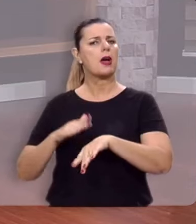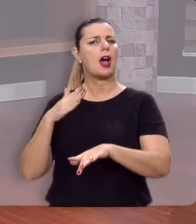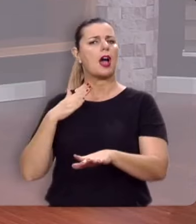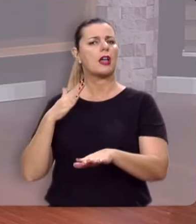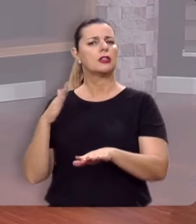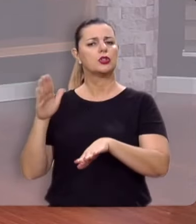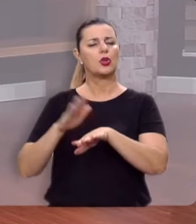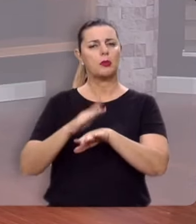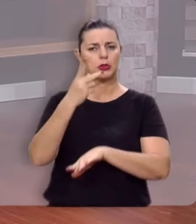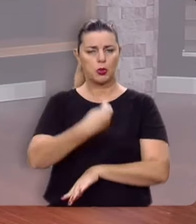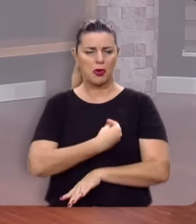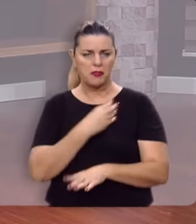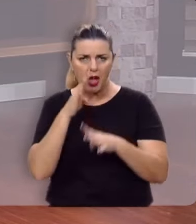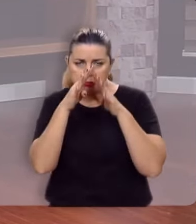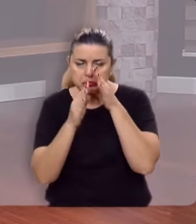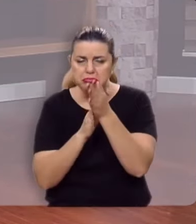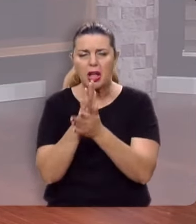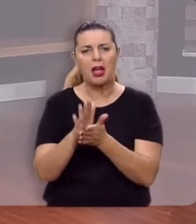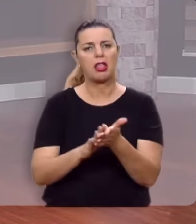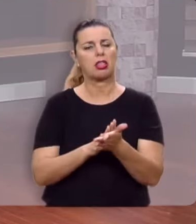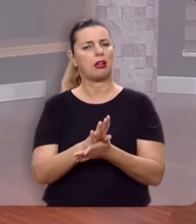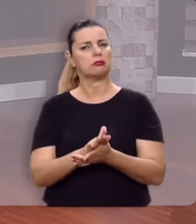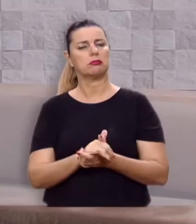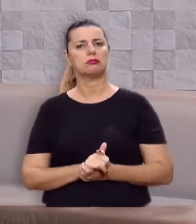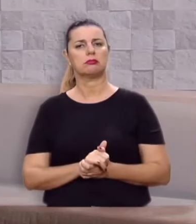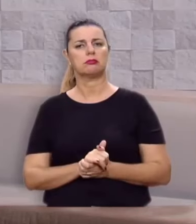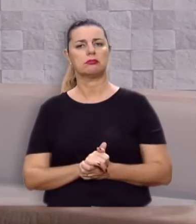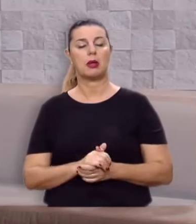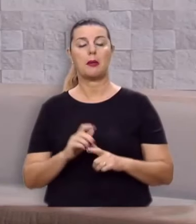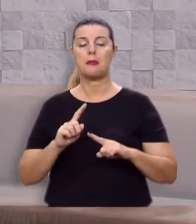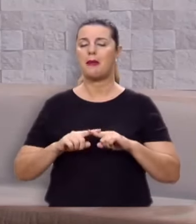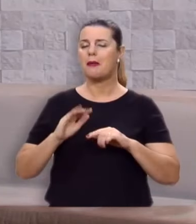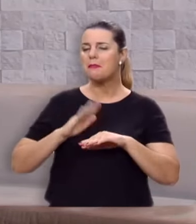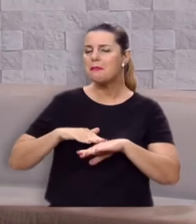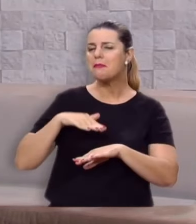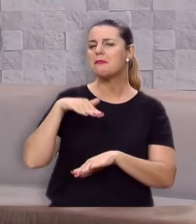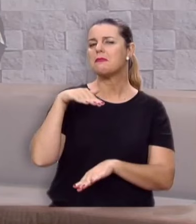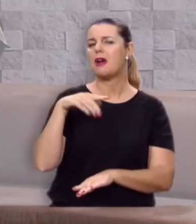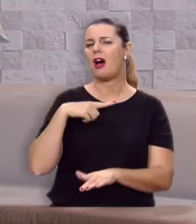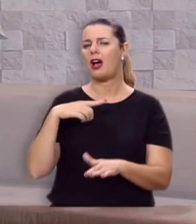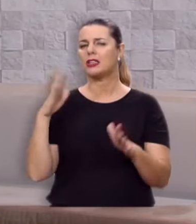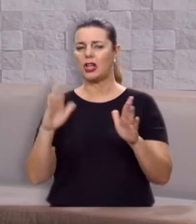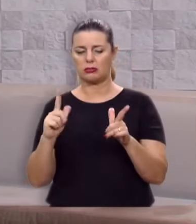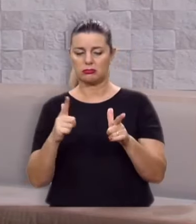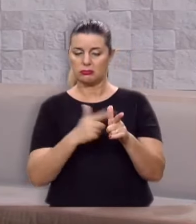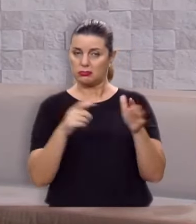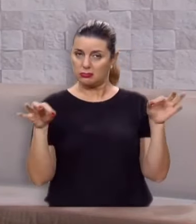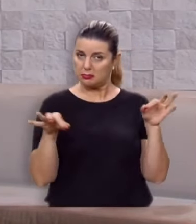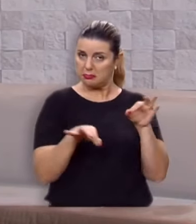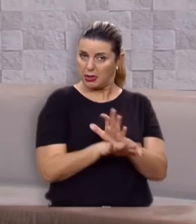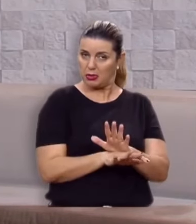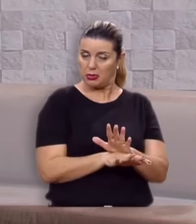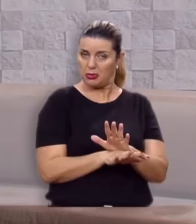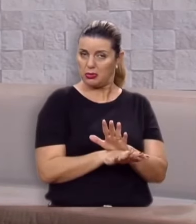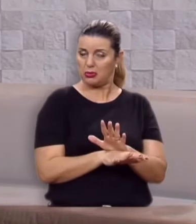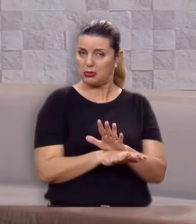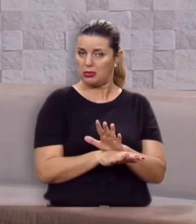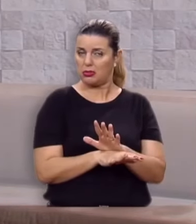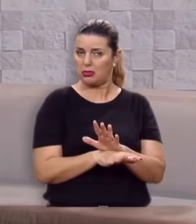você nenhuma condenação. Mas mais do que isso, ter sua dívida quitada, completamente